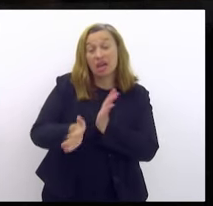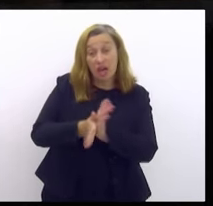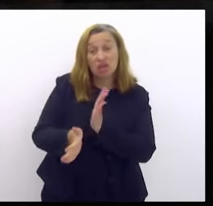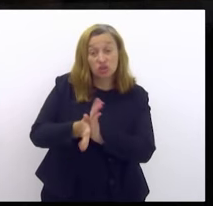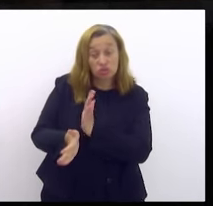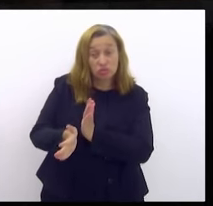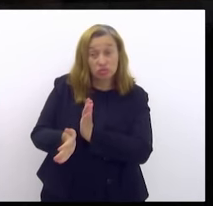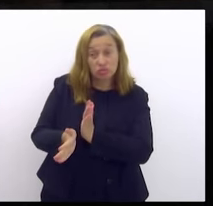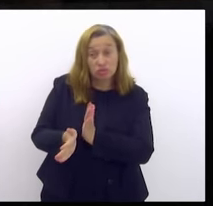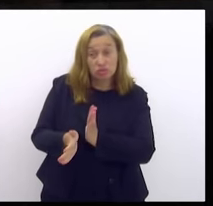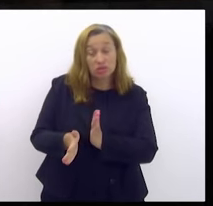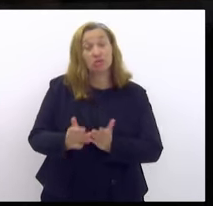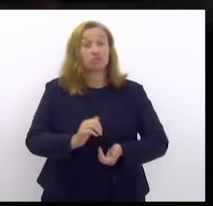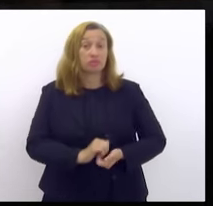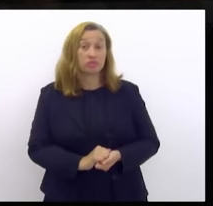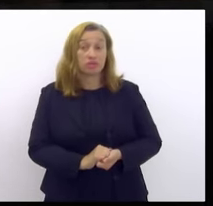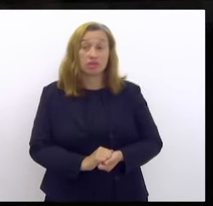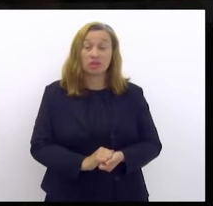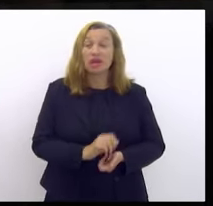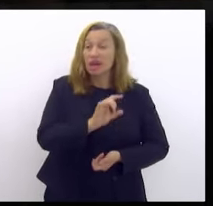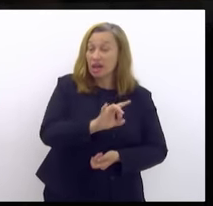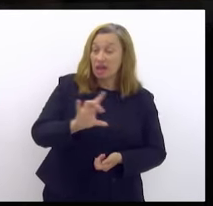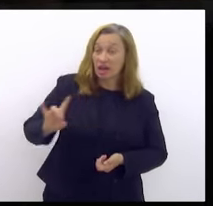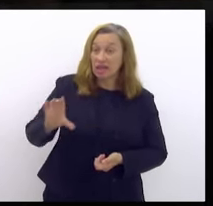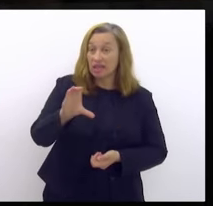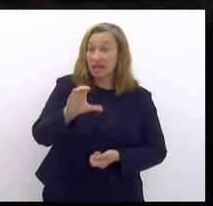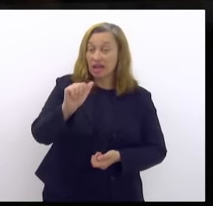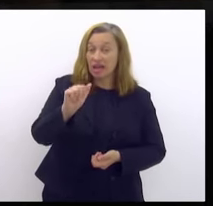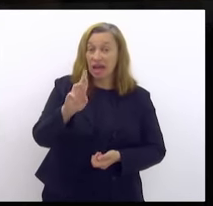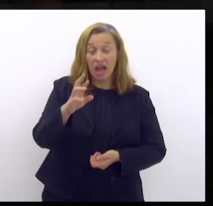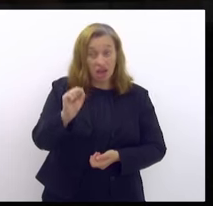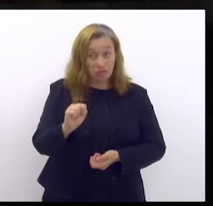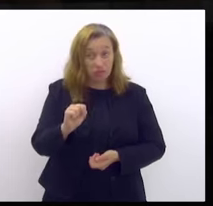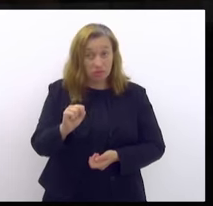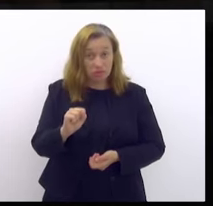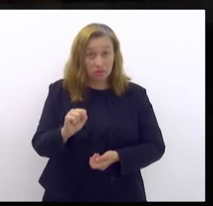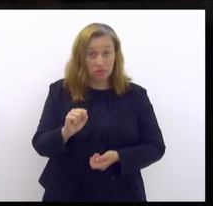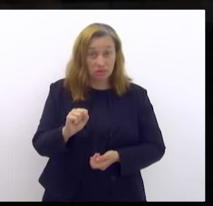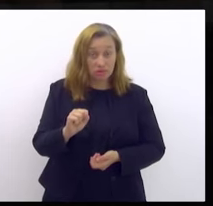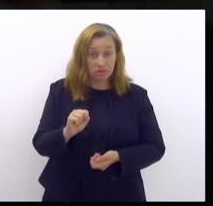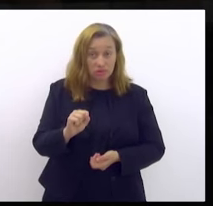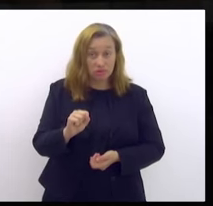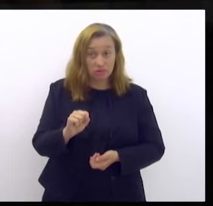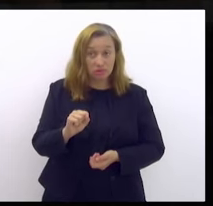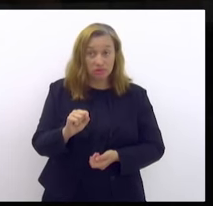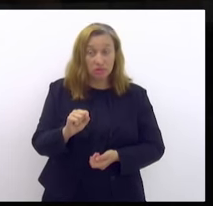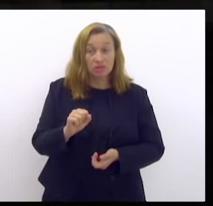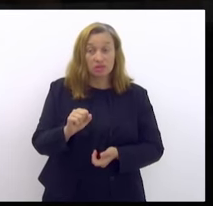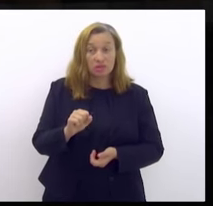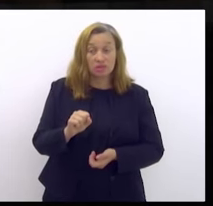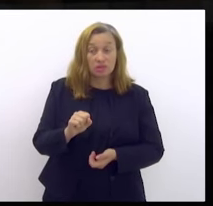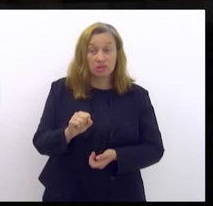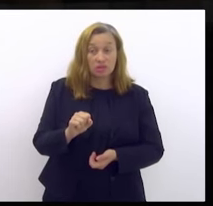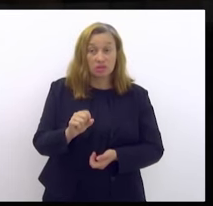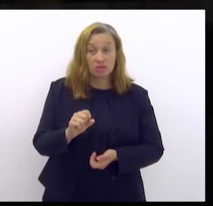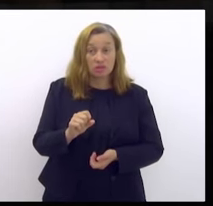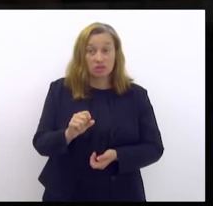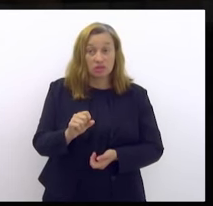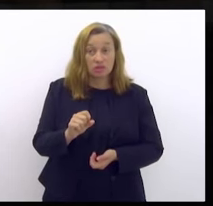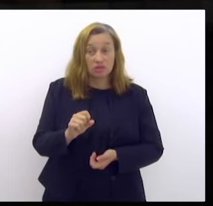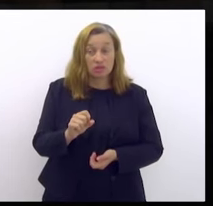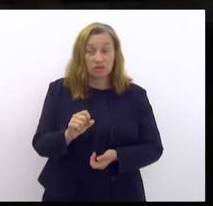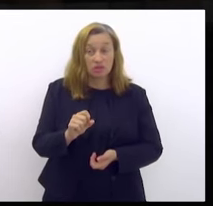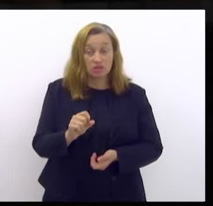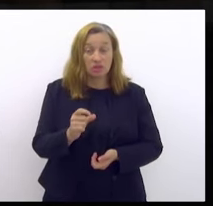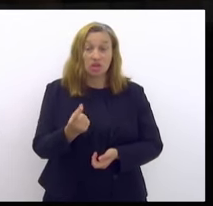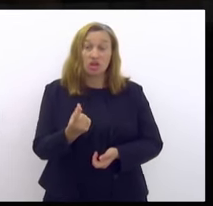custo. E cada cargo comissionado sai do banco de cargos. Se sai do banco de cargos, é porque ele não está sendo